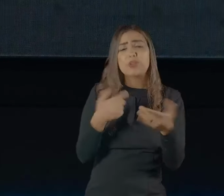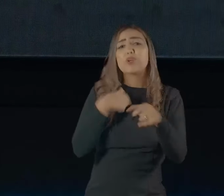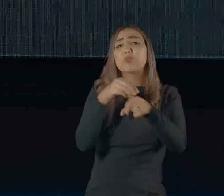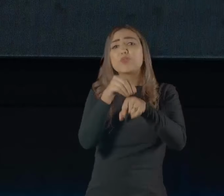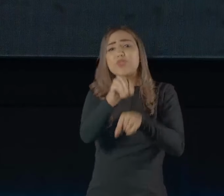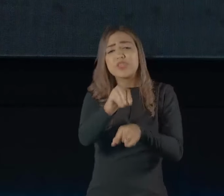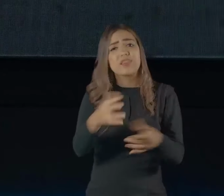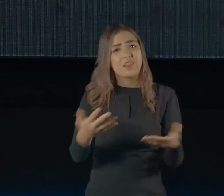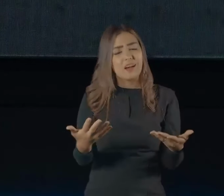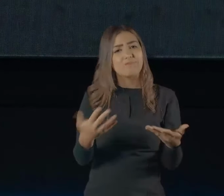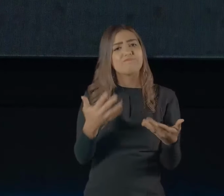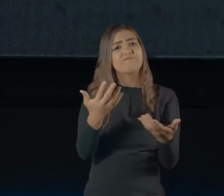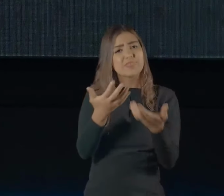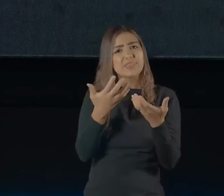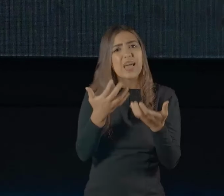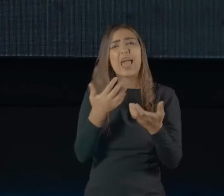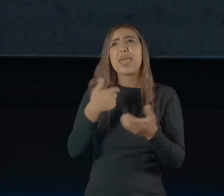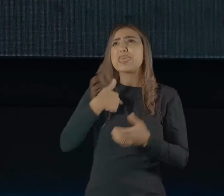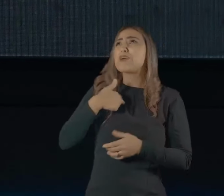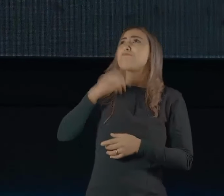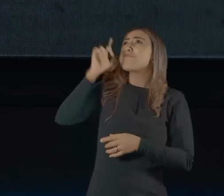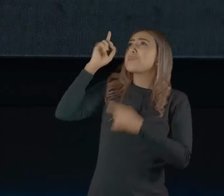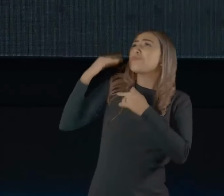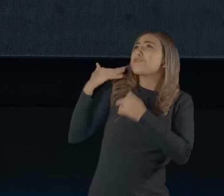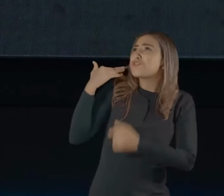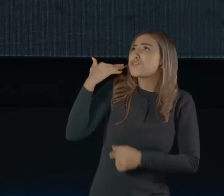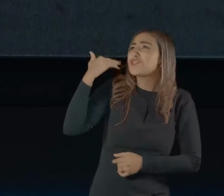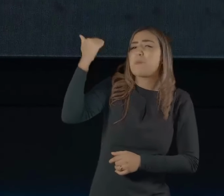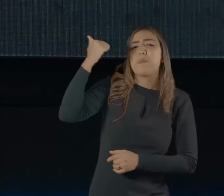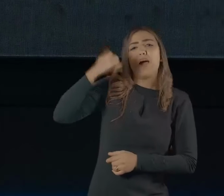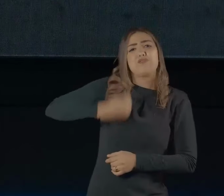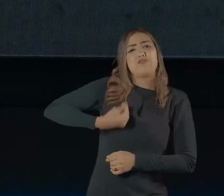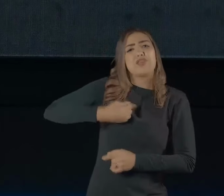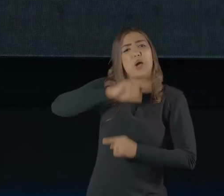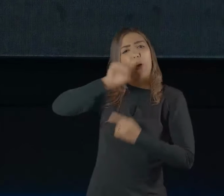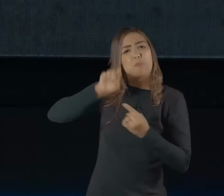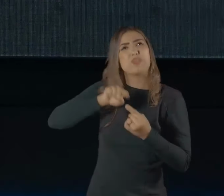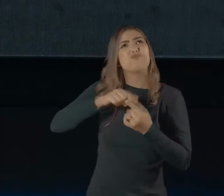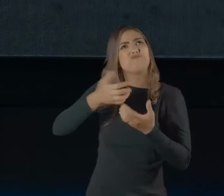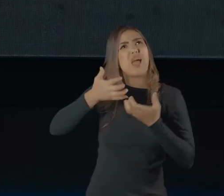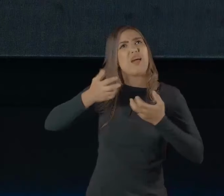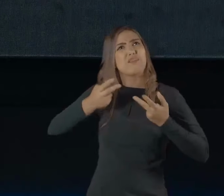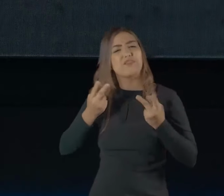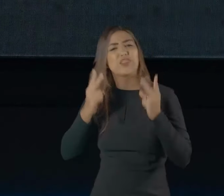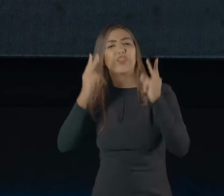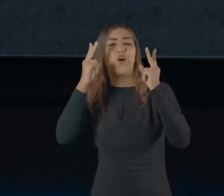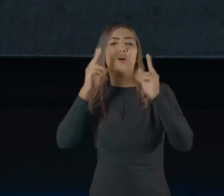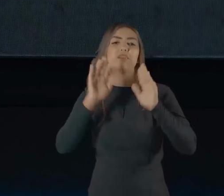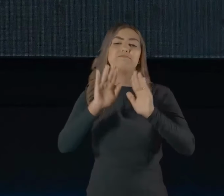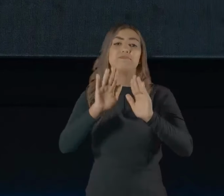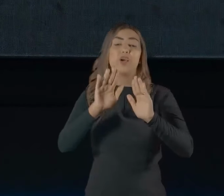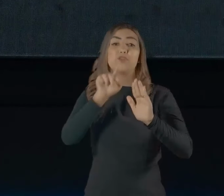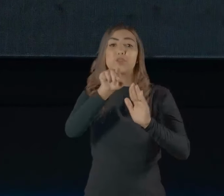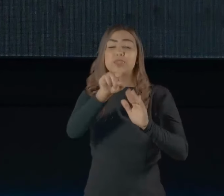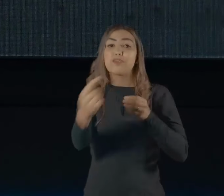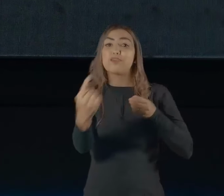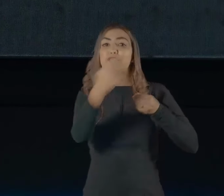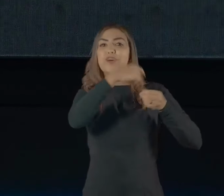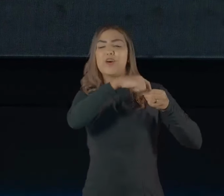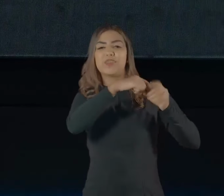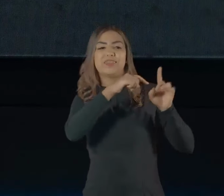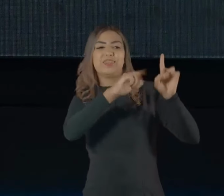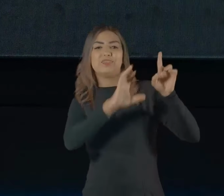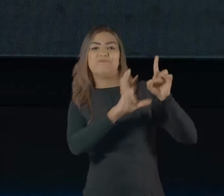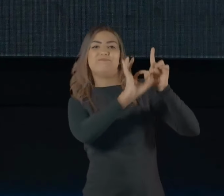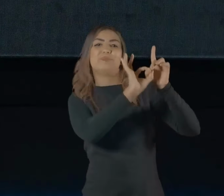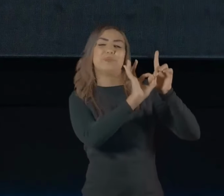chamado é voltar para a palavra de Deus. O mundo está dizendo que a Bíblia precisa de releitura. Não, quem precisa de releitura é